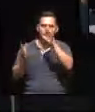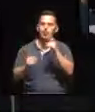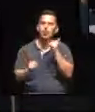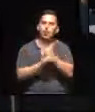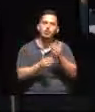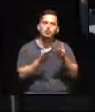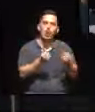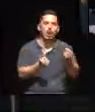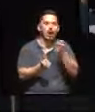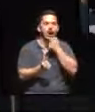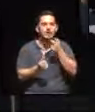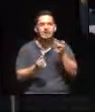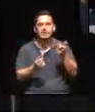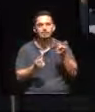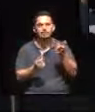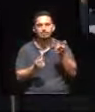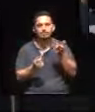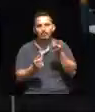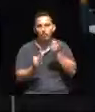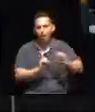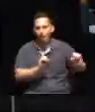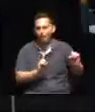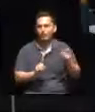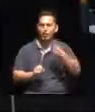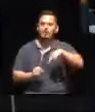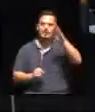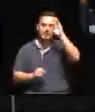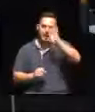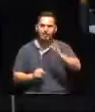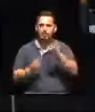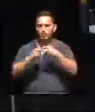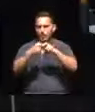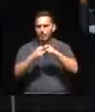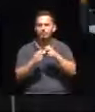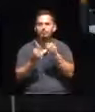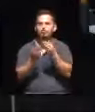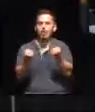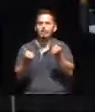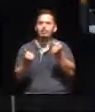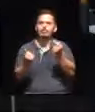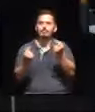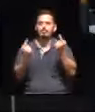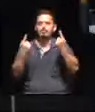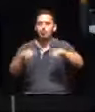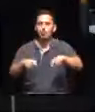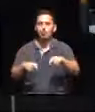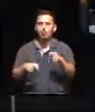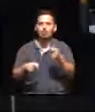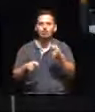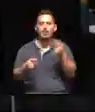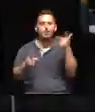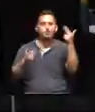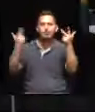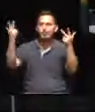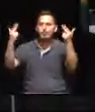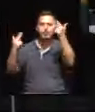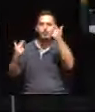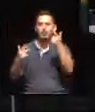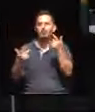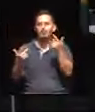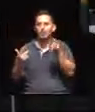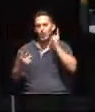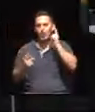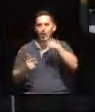solução não for mesmo viável. No entanto, sabemos que há problemas que não se resolvem apenas com podas ou outro procedimento